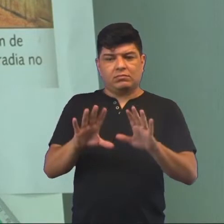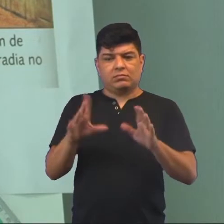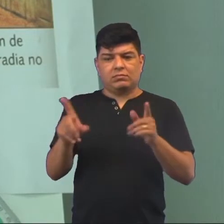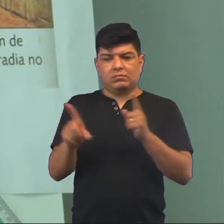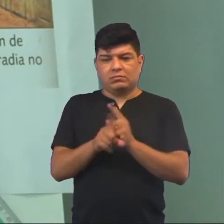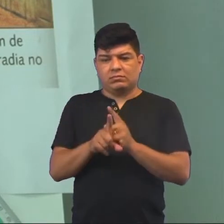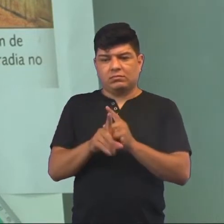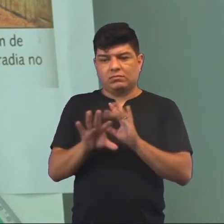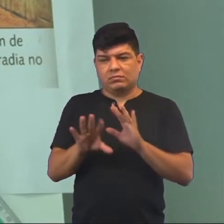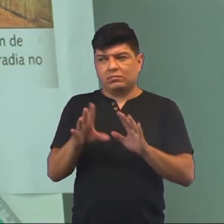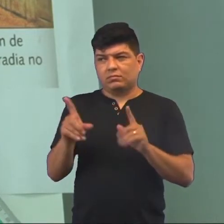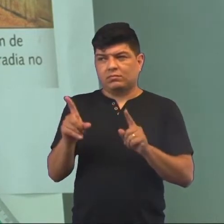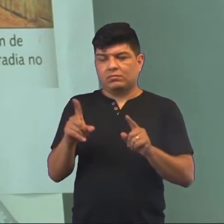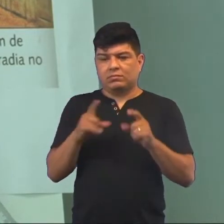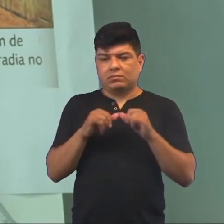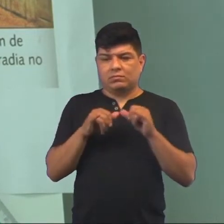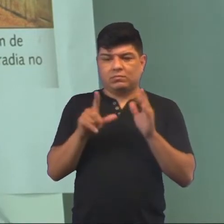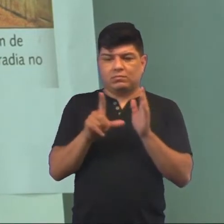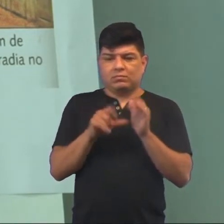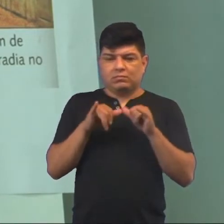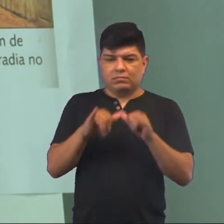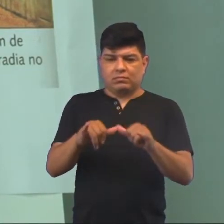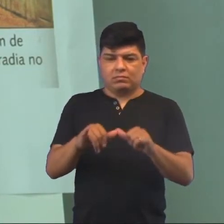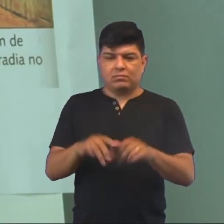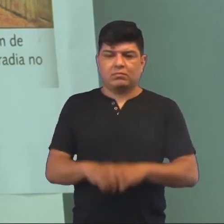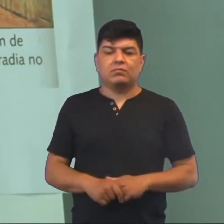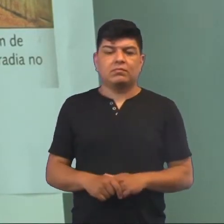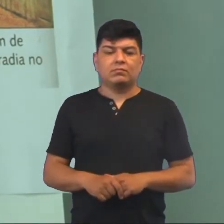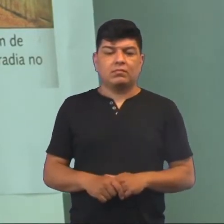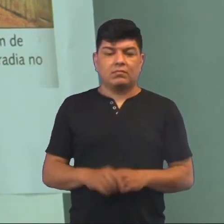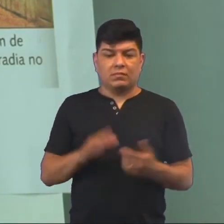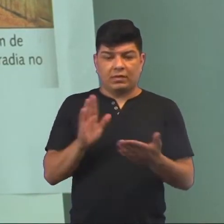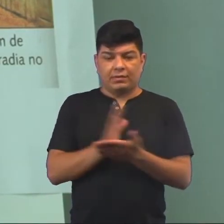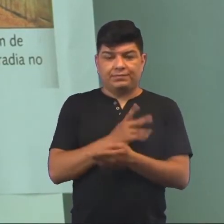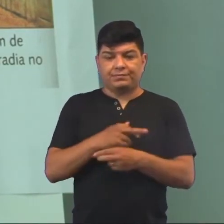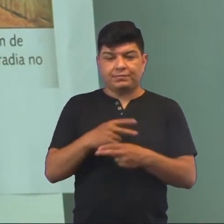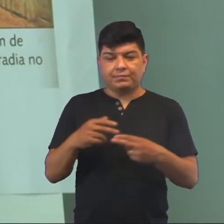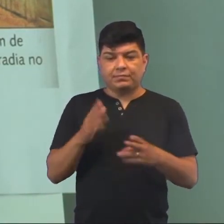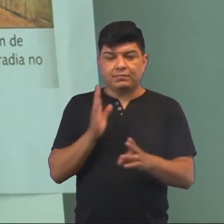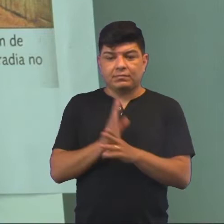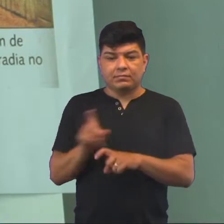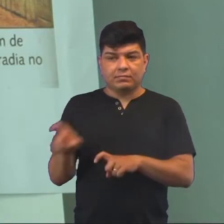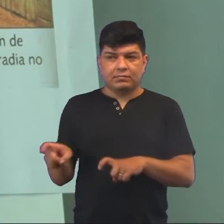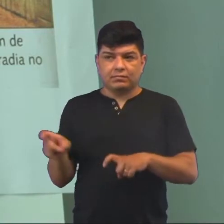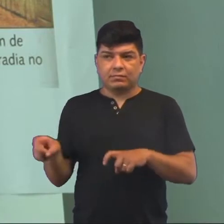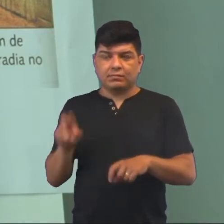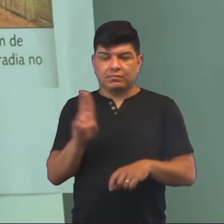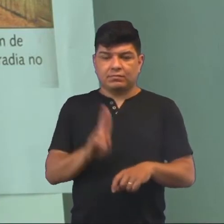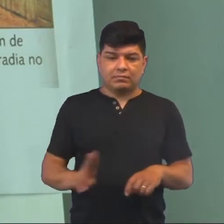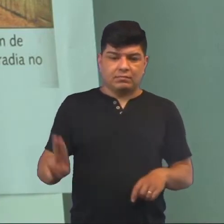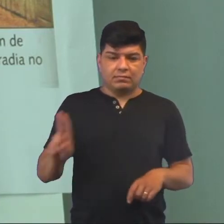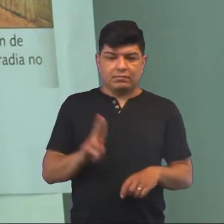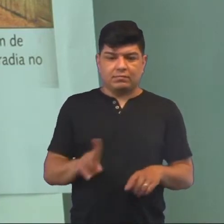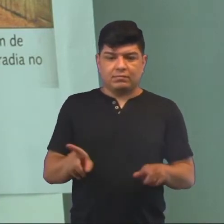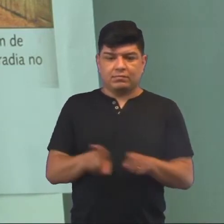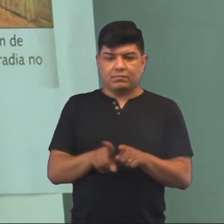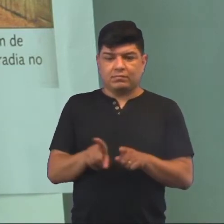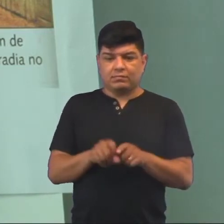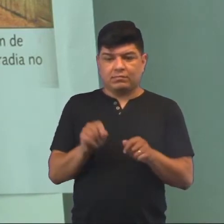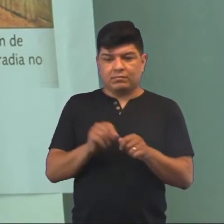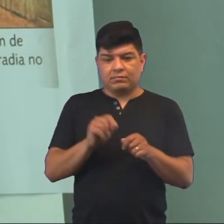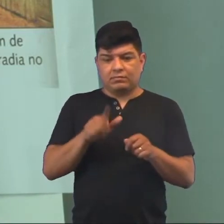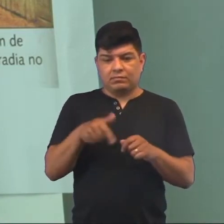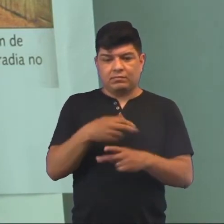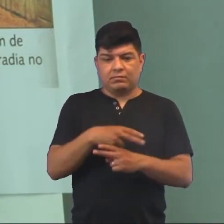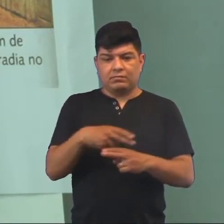forma que a gente encontrar no mercado. Alguns produtos provenientes do campo são utilizados como matéria-prima para a